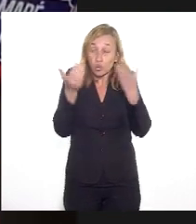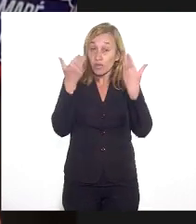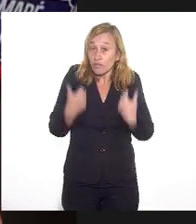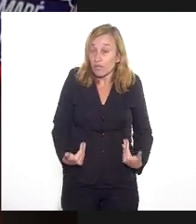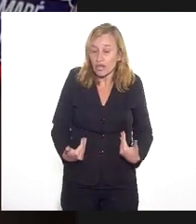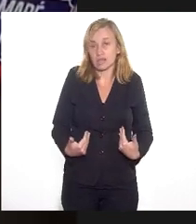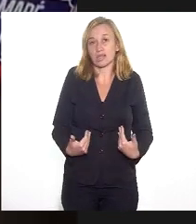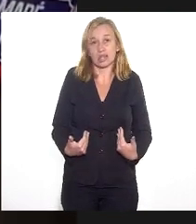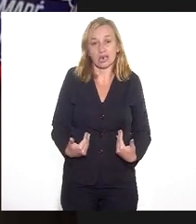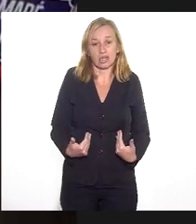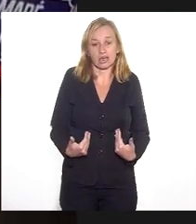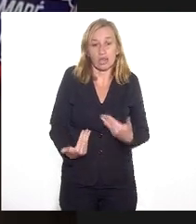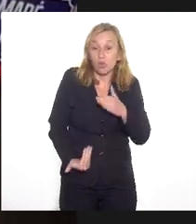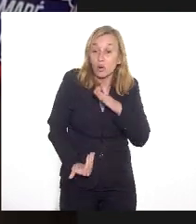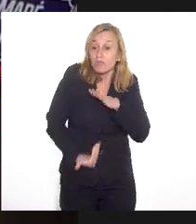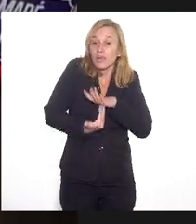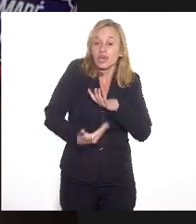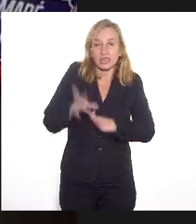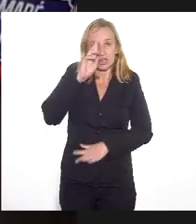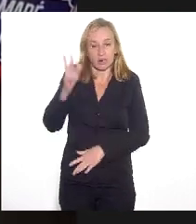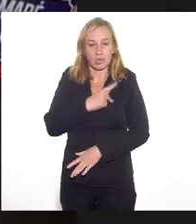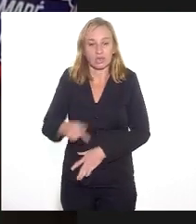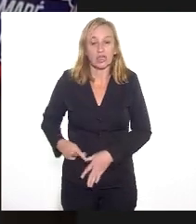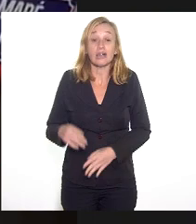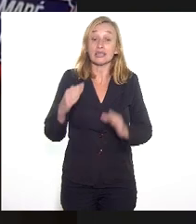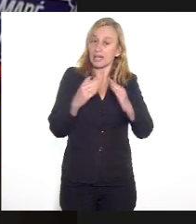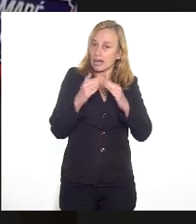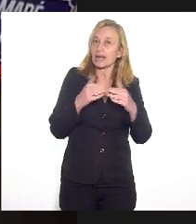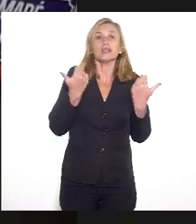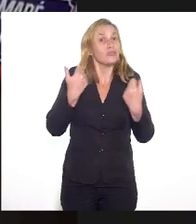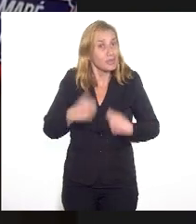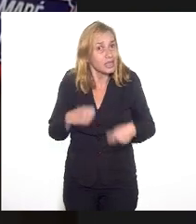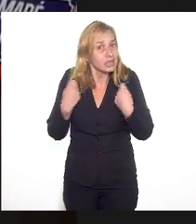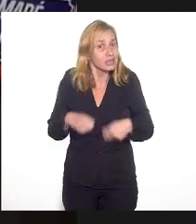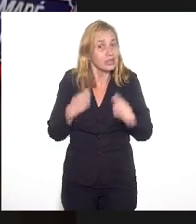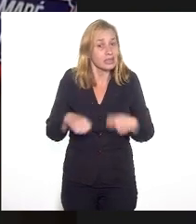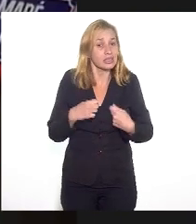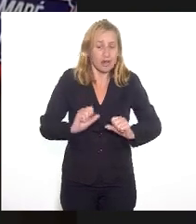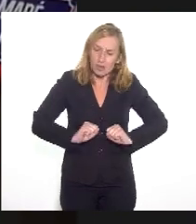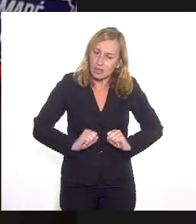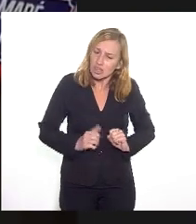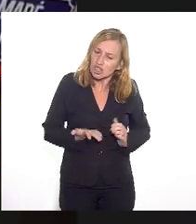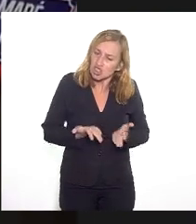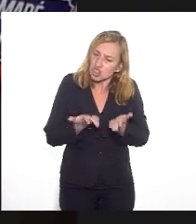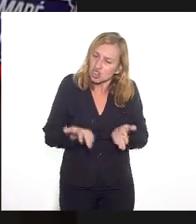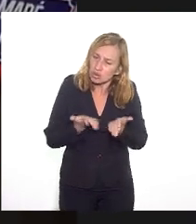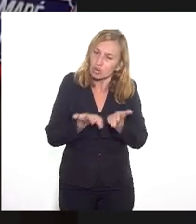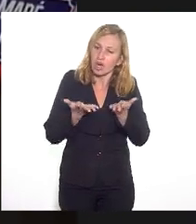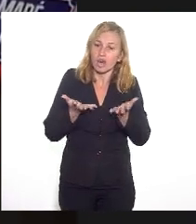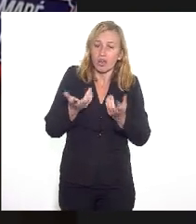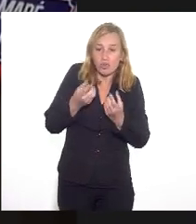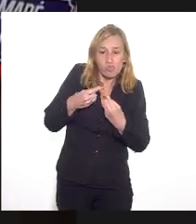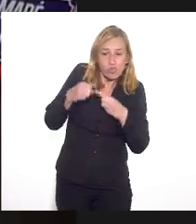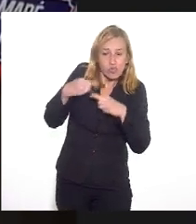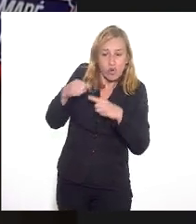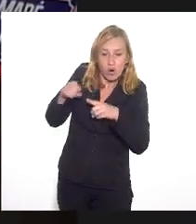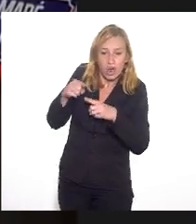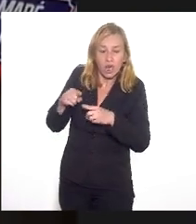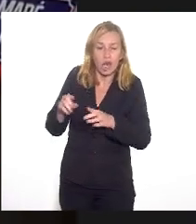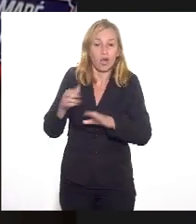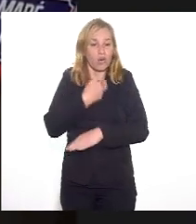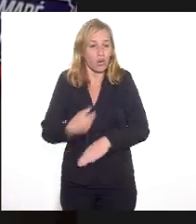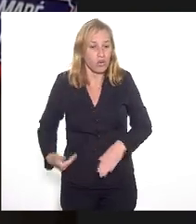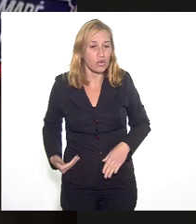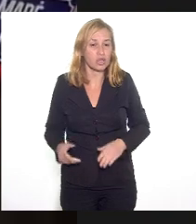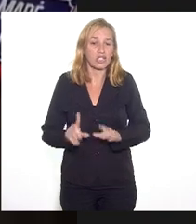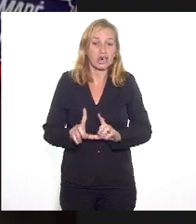no limite, senhor presidente. Então, essa casa precisa estimular e provocar o governo que trate